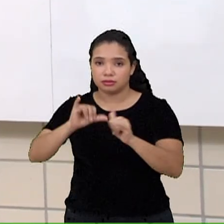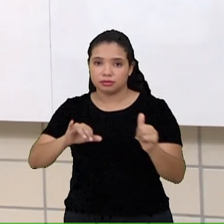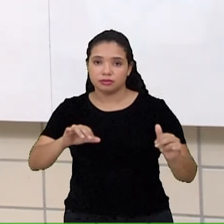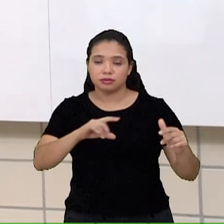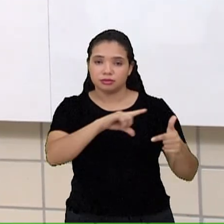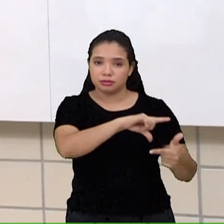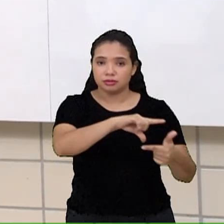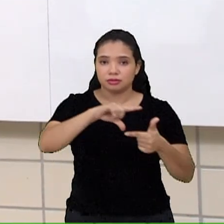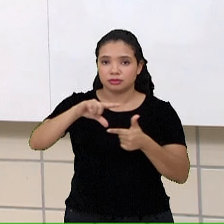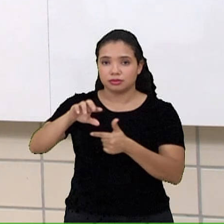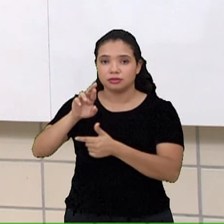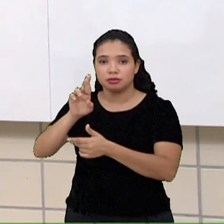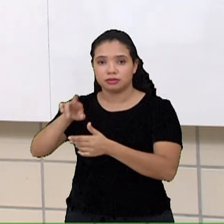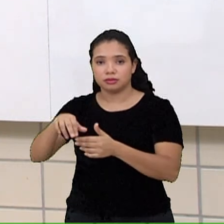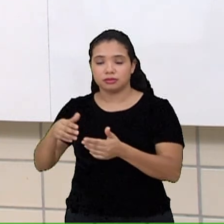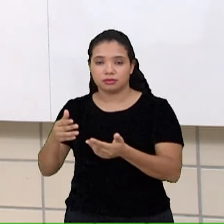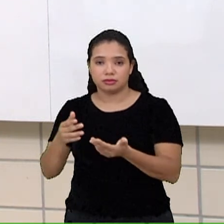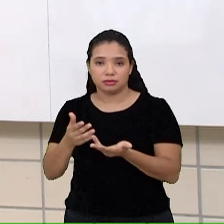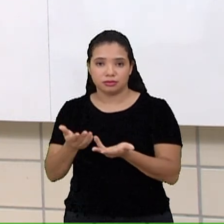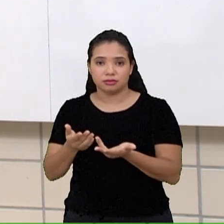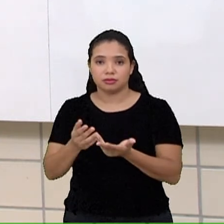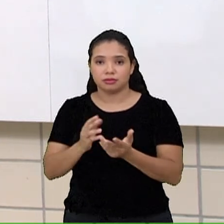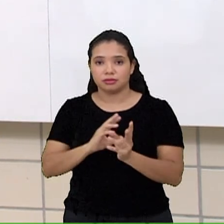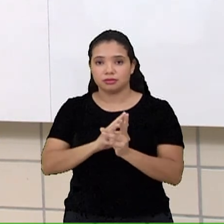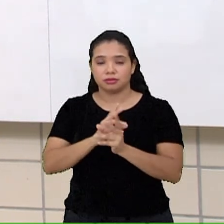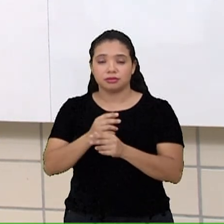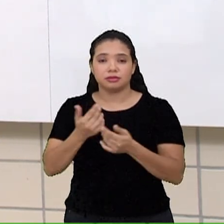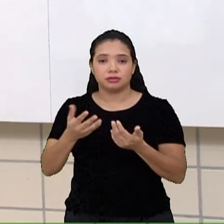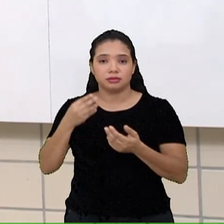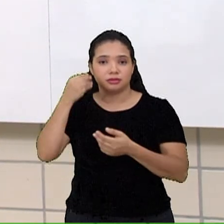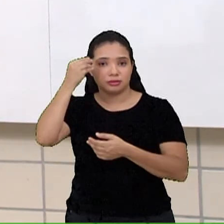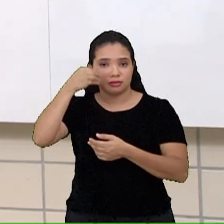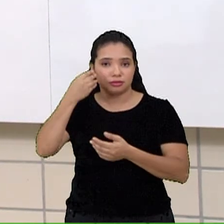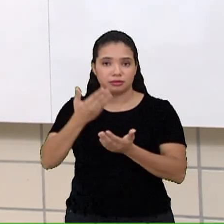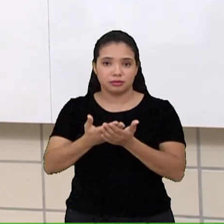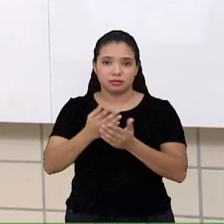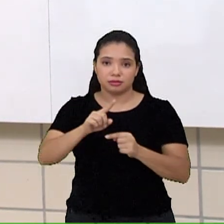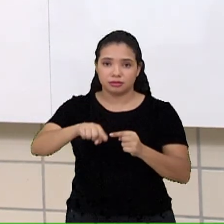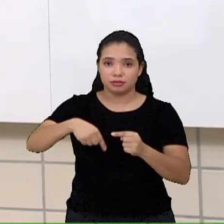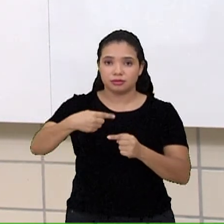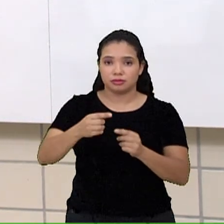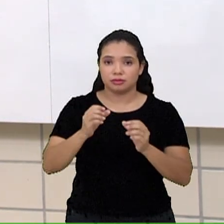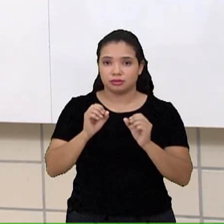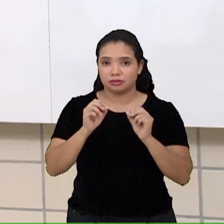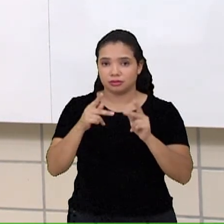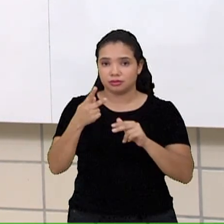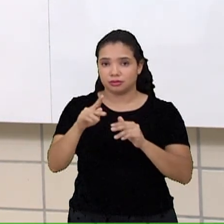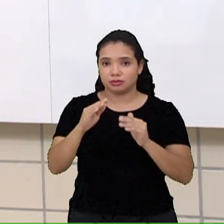pouquinho com vocês. E a aula que vem a gente vai fazer nossos experimentos que você pode fazer em casa também, beleza?